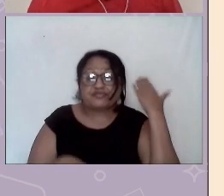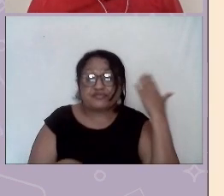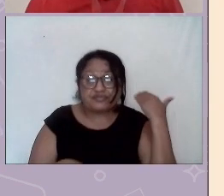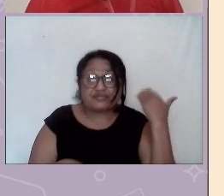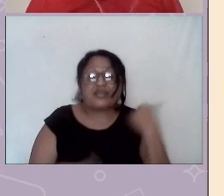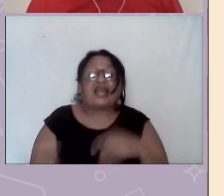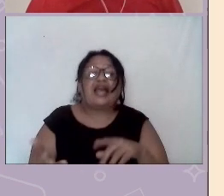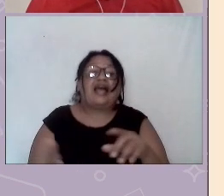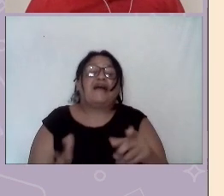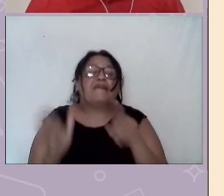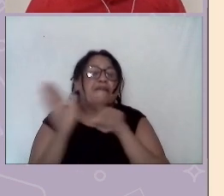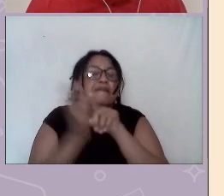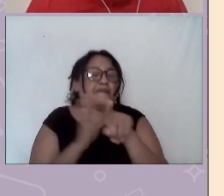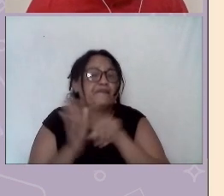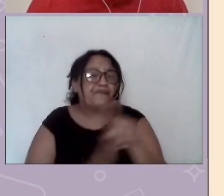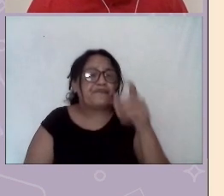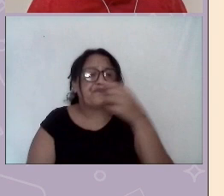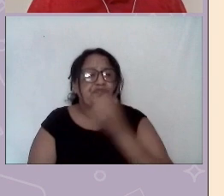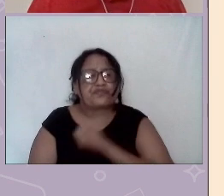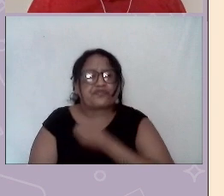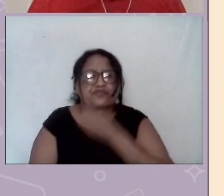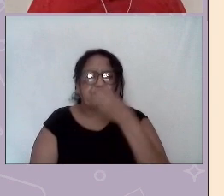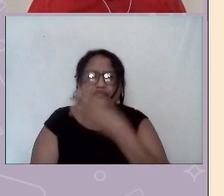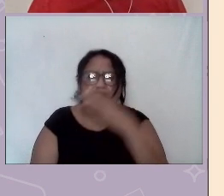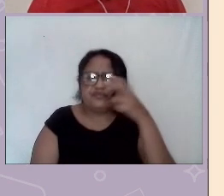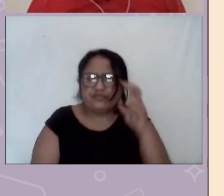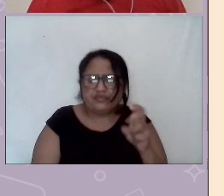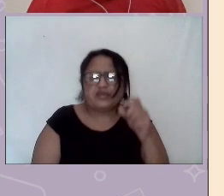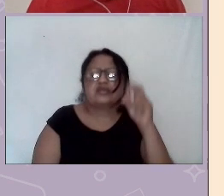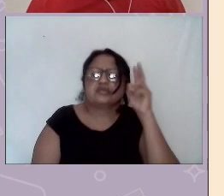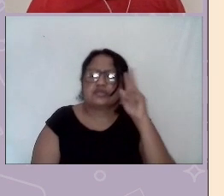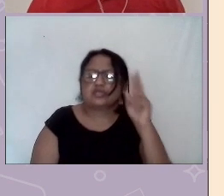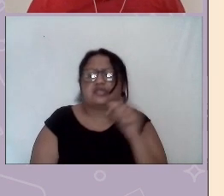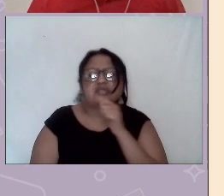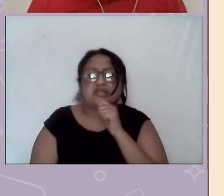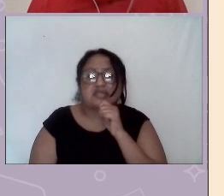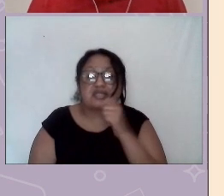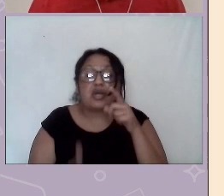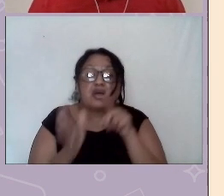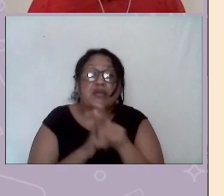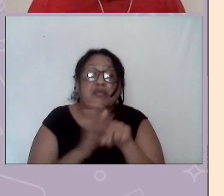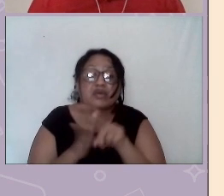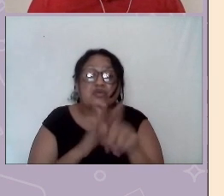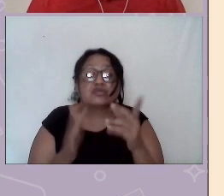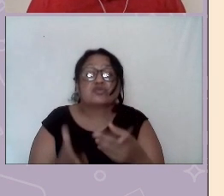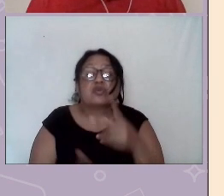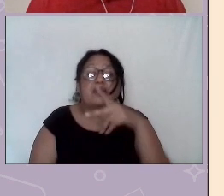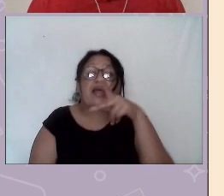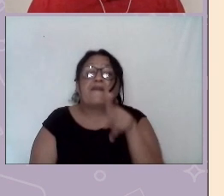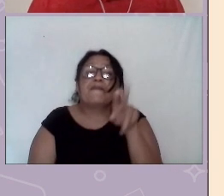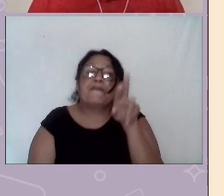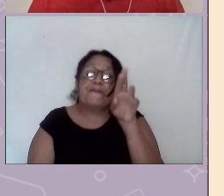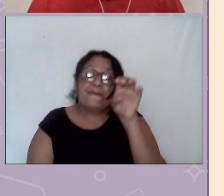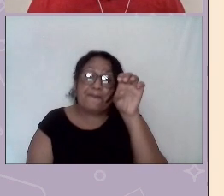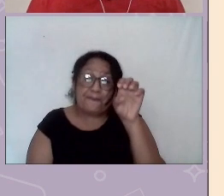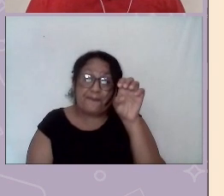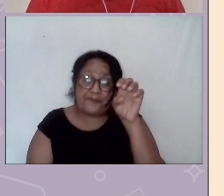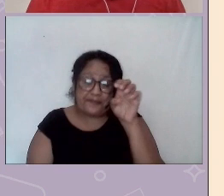35 pessoal de história ainda é uma questão sobre a história né sobre a história